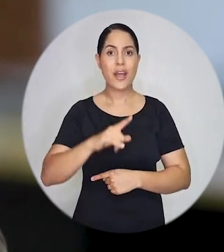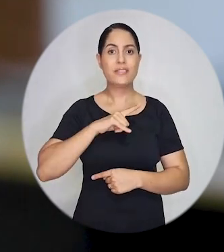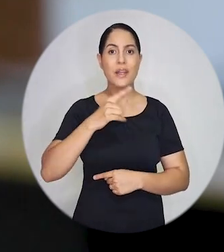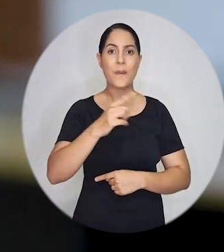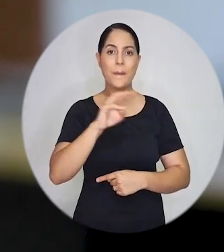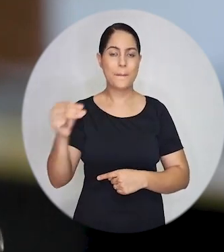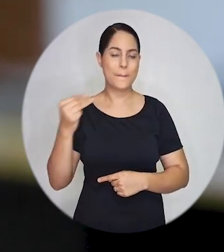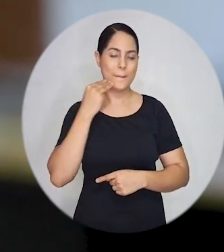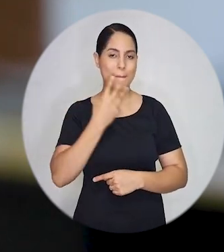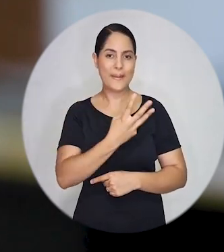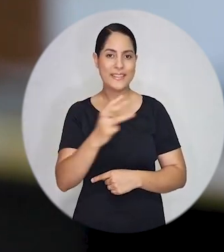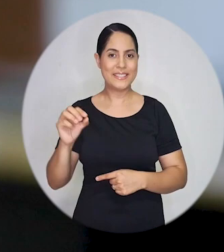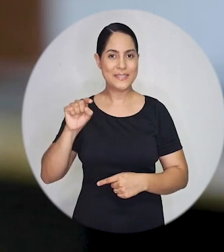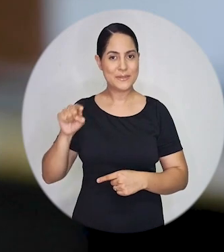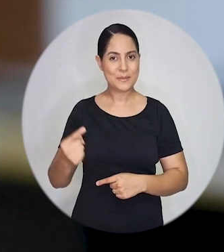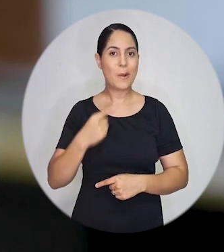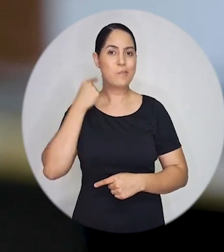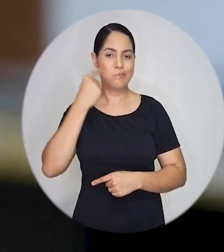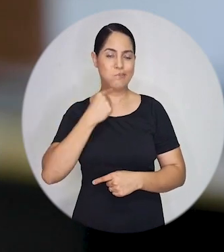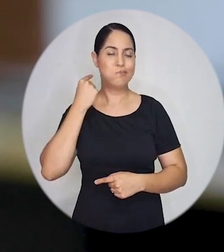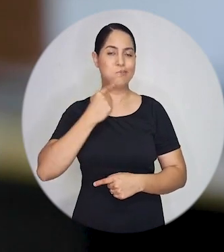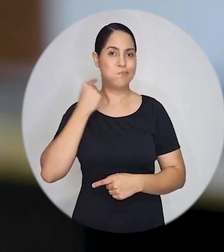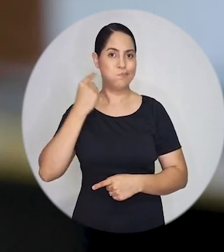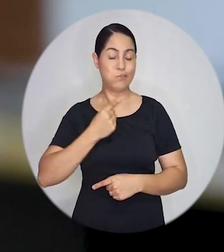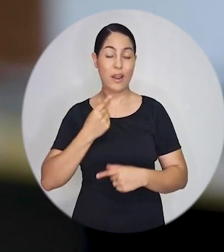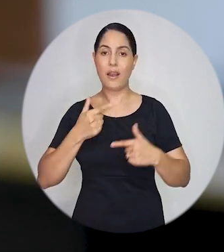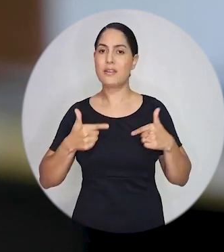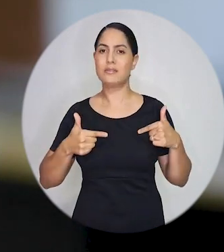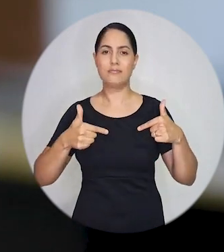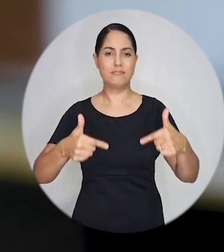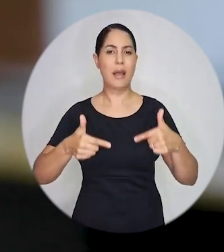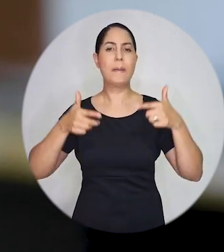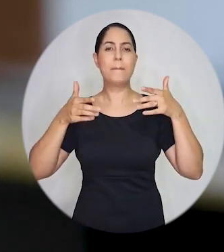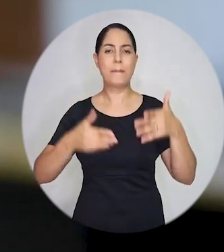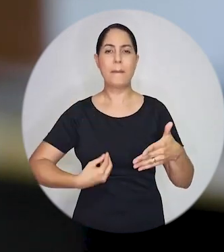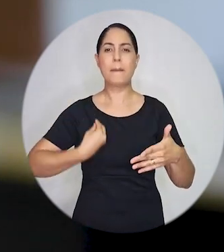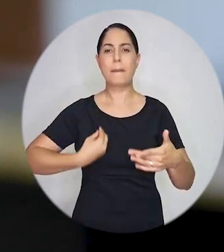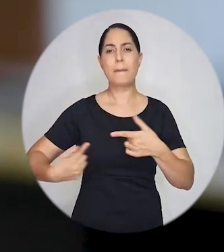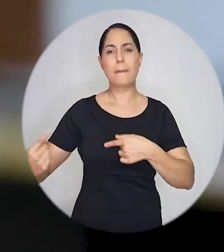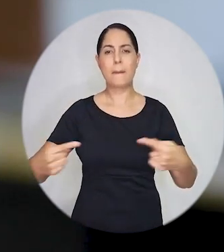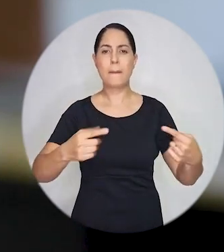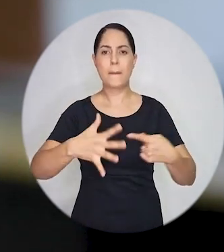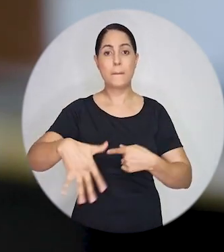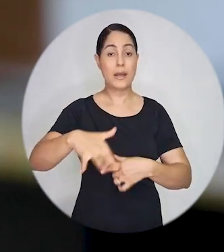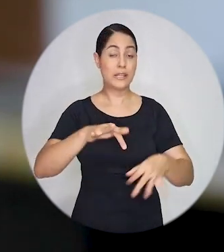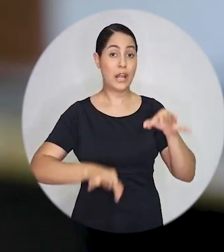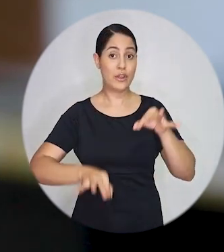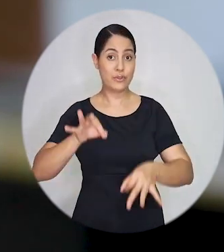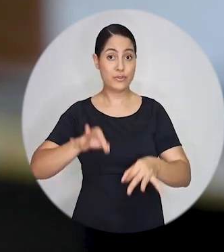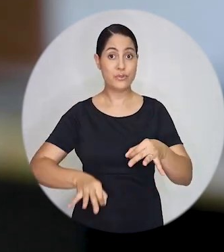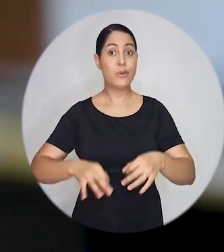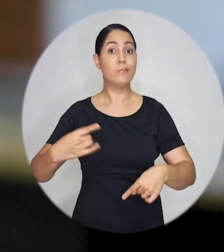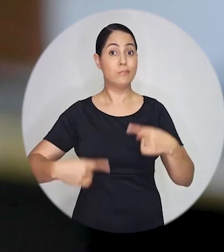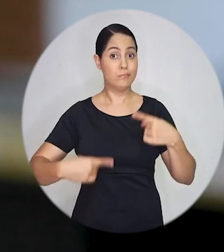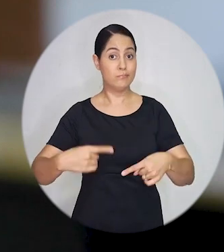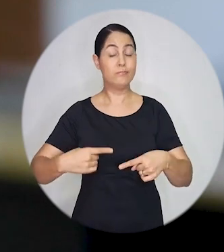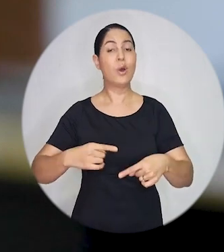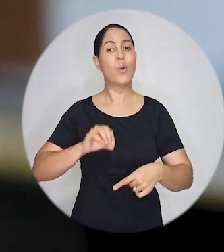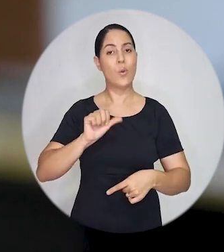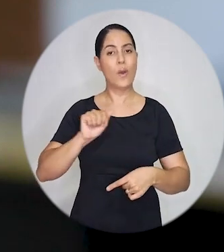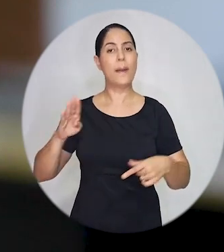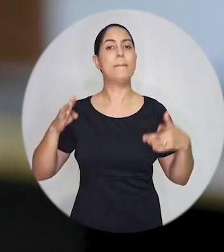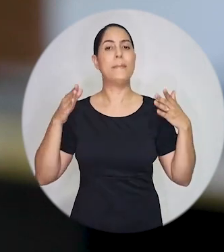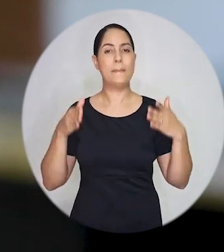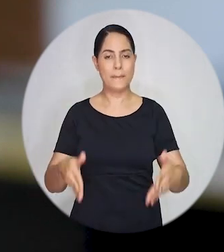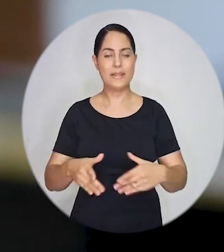de 1.300.000 advogados e advogadas, sendo parte fundamental das principais discussões jurídicas e políticas do